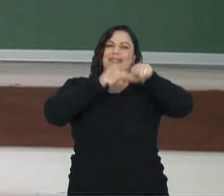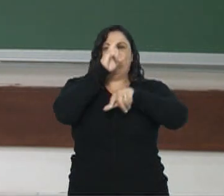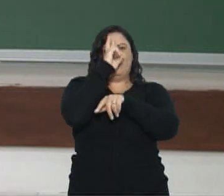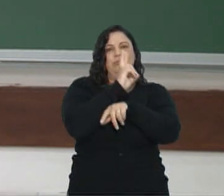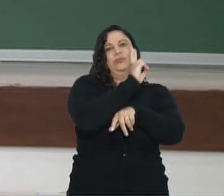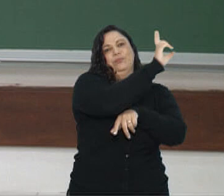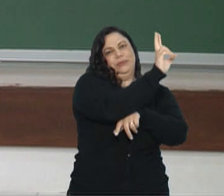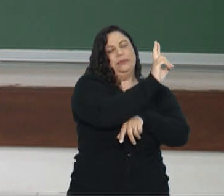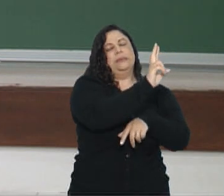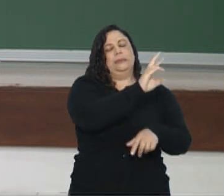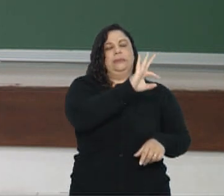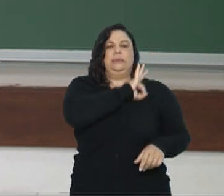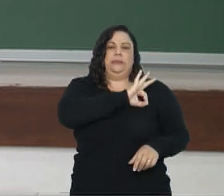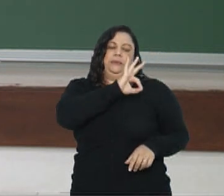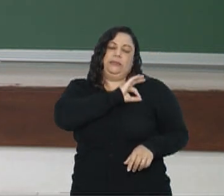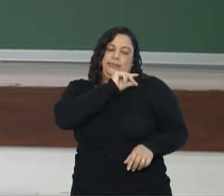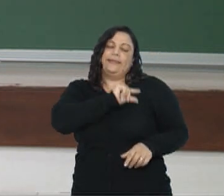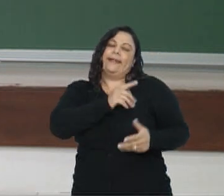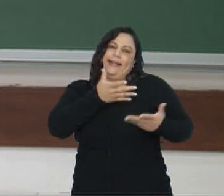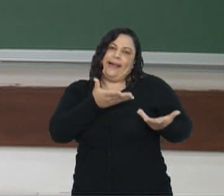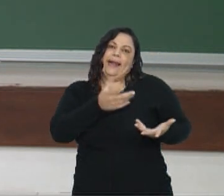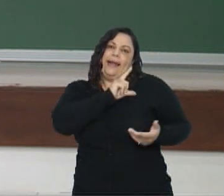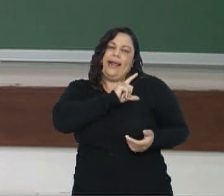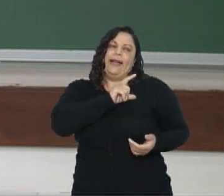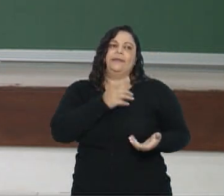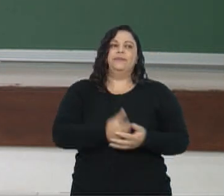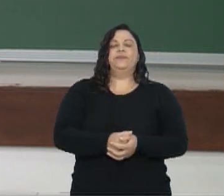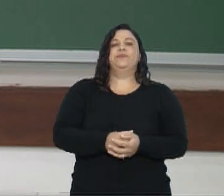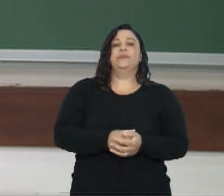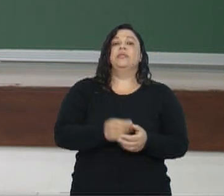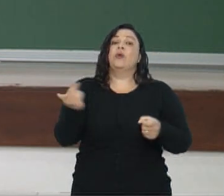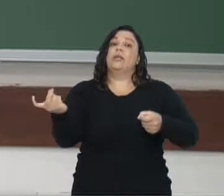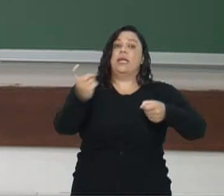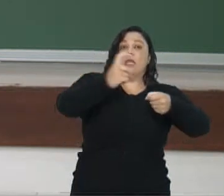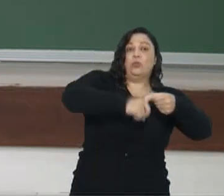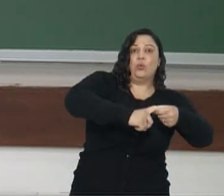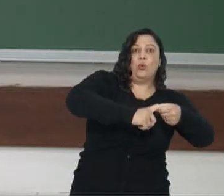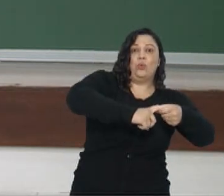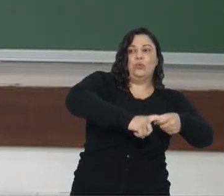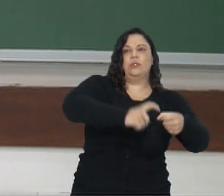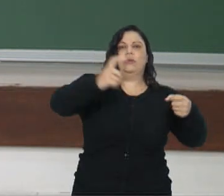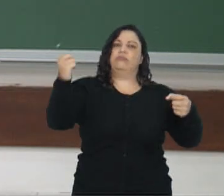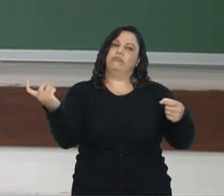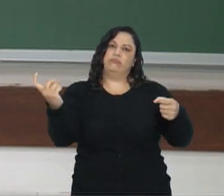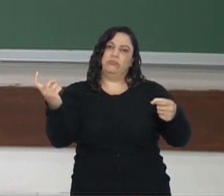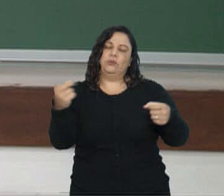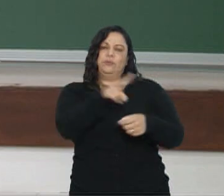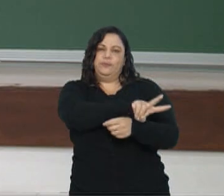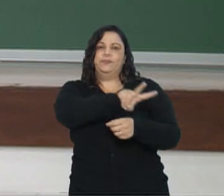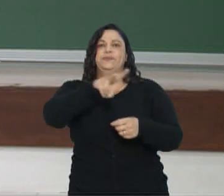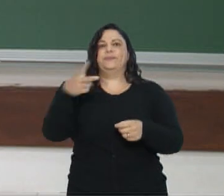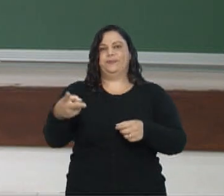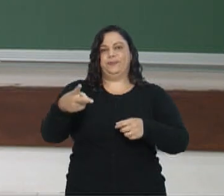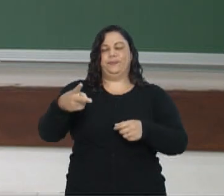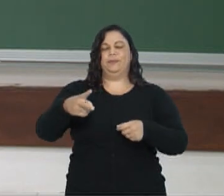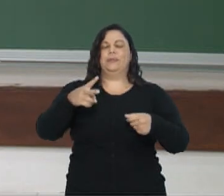diferença é quem tem, quem é dono do meio de produção e quem não é dono do meio de produção. Esse aluga, então, o seu trabalho